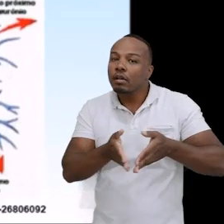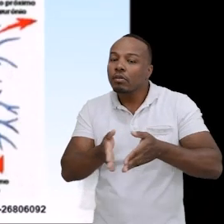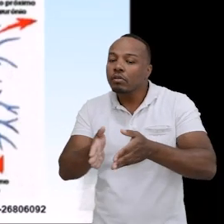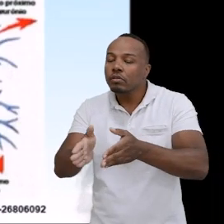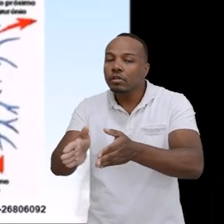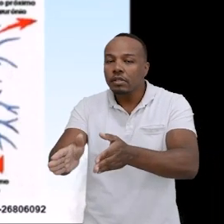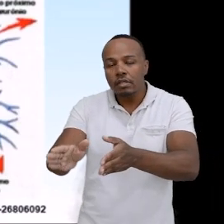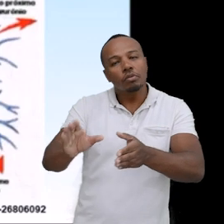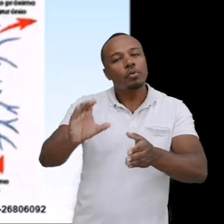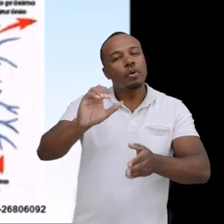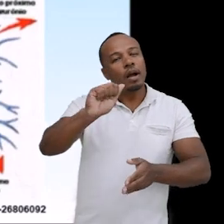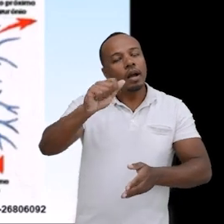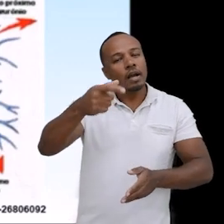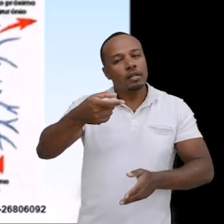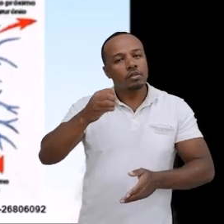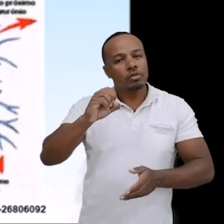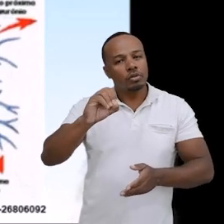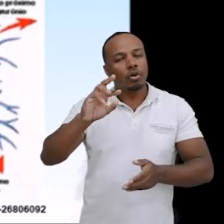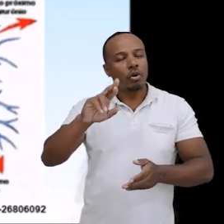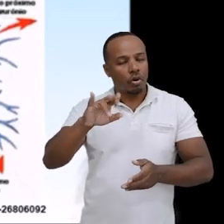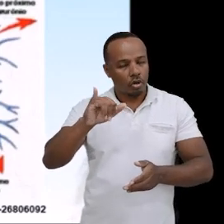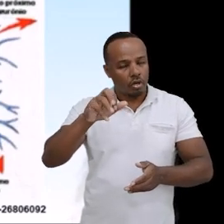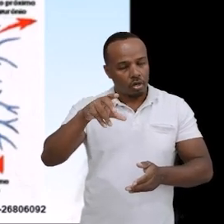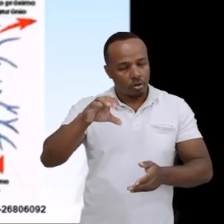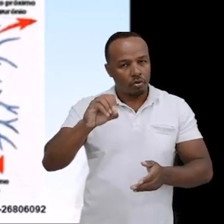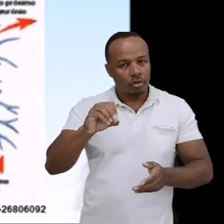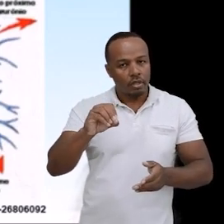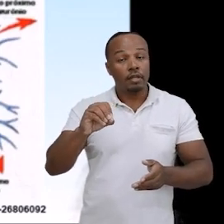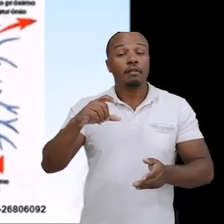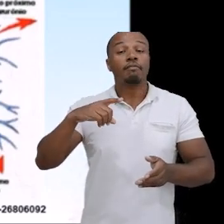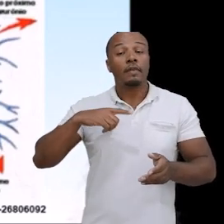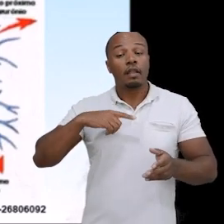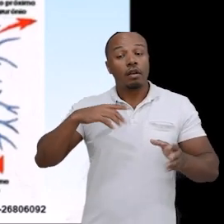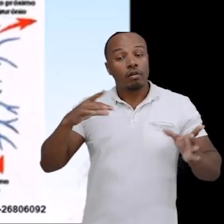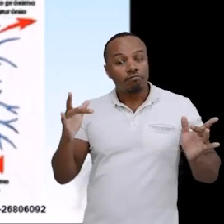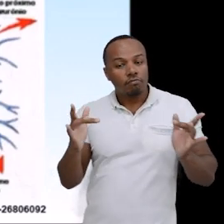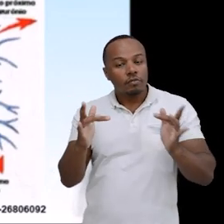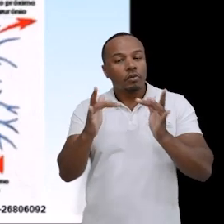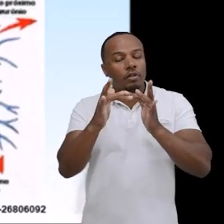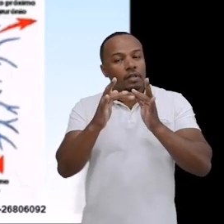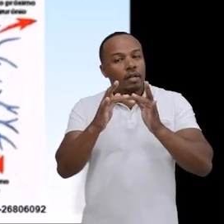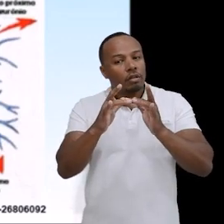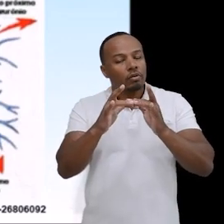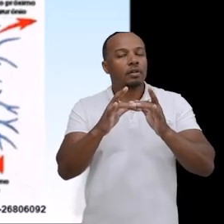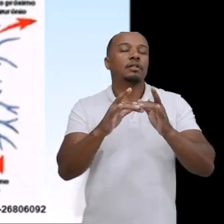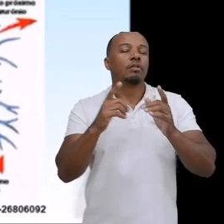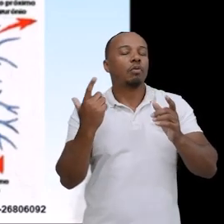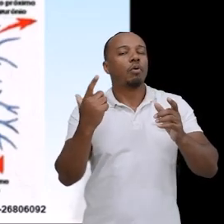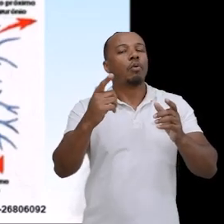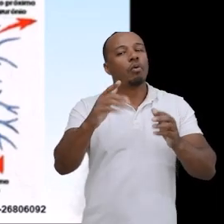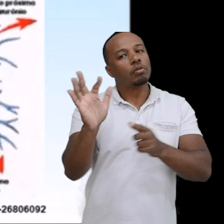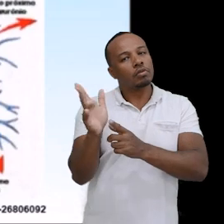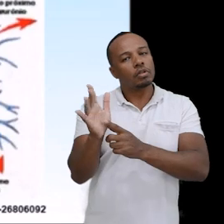através do ramo do axônio, onde ele fará conexão com outro neurônio, ou com uma